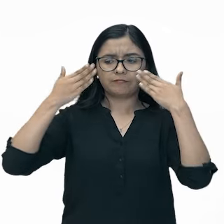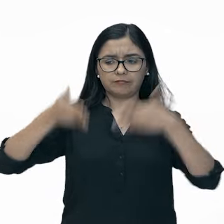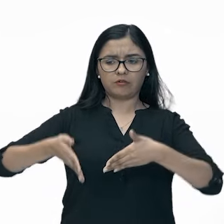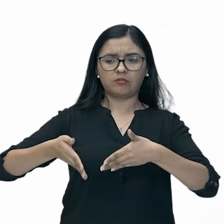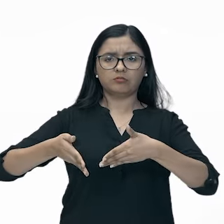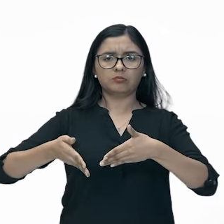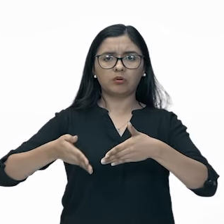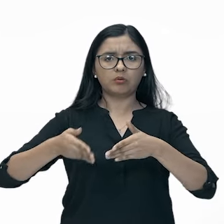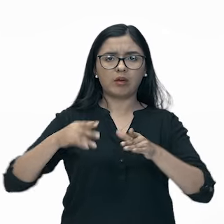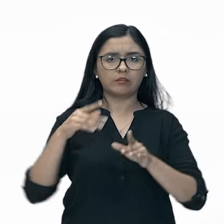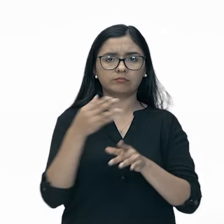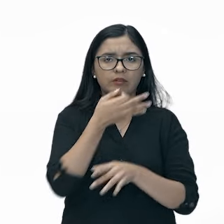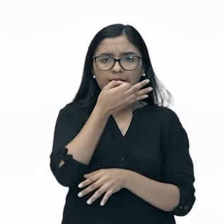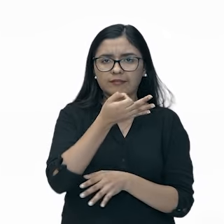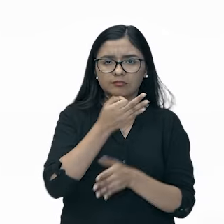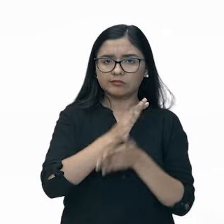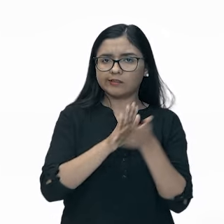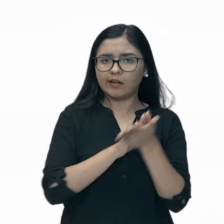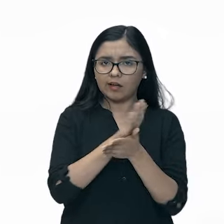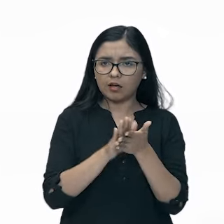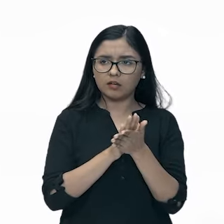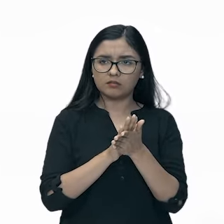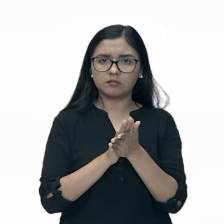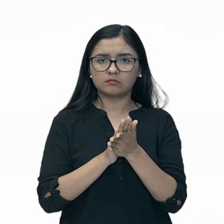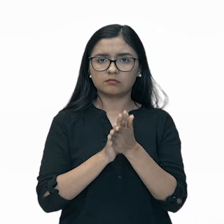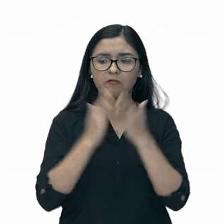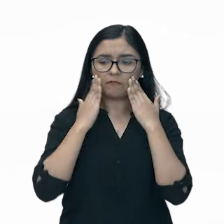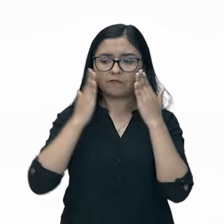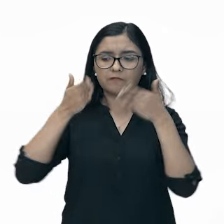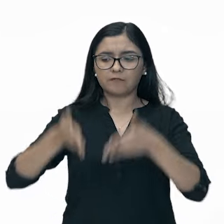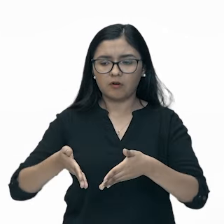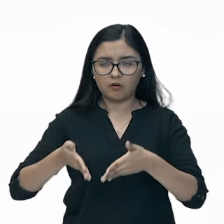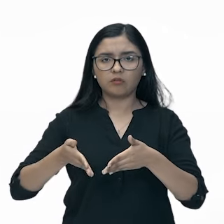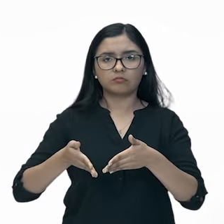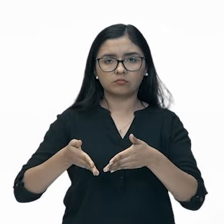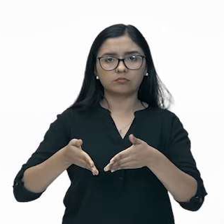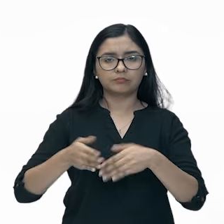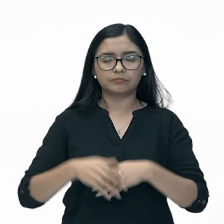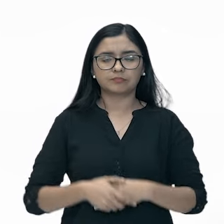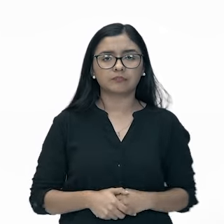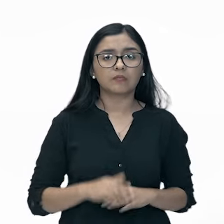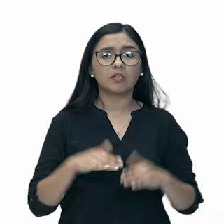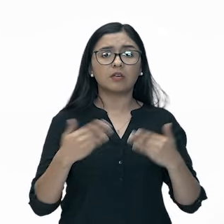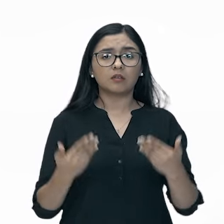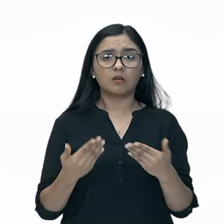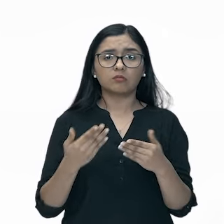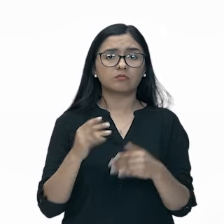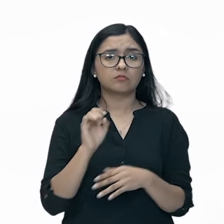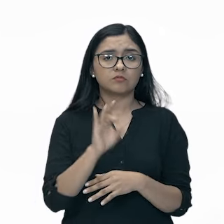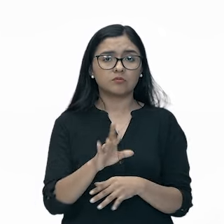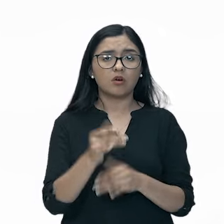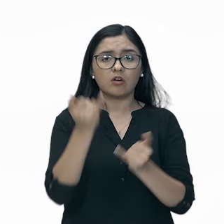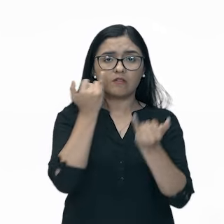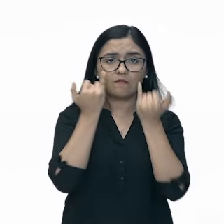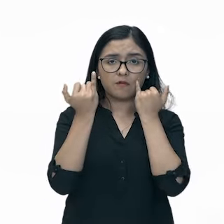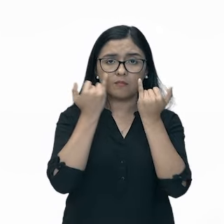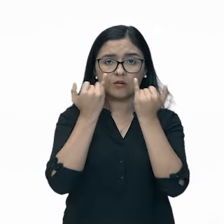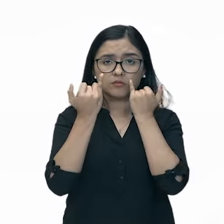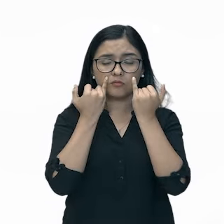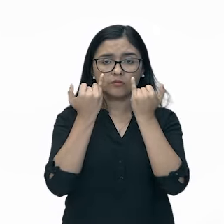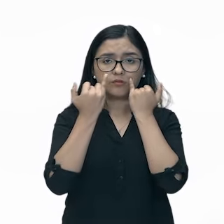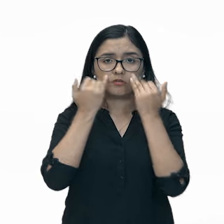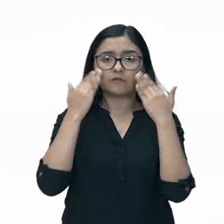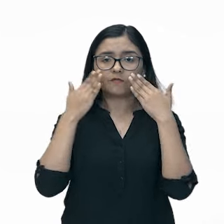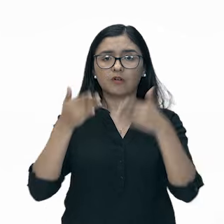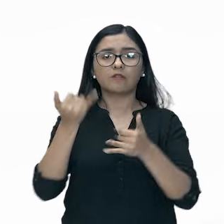uma visão crítica por exemplo isso faz com que eles se sujeitem às informações impostas pela mídia